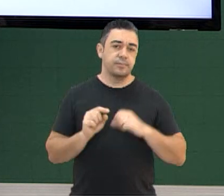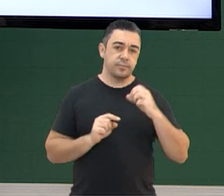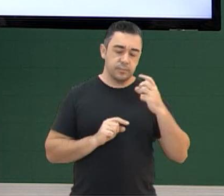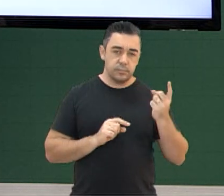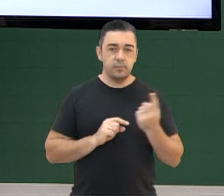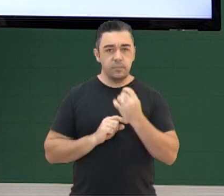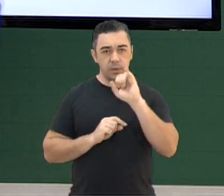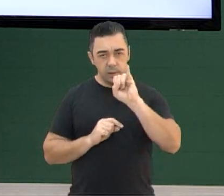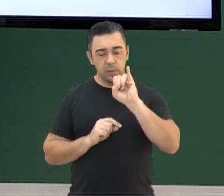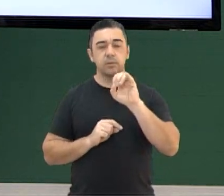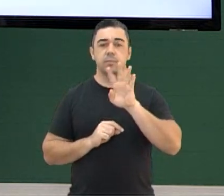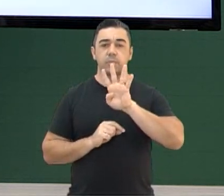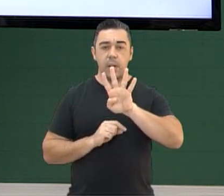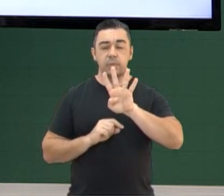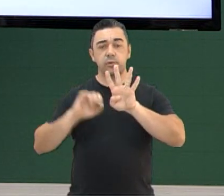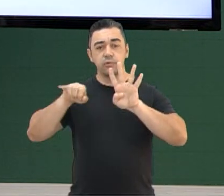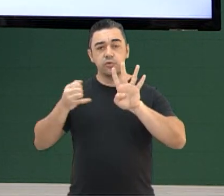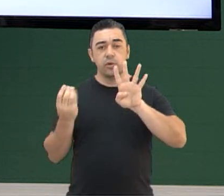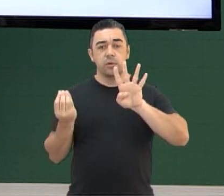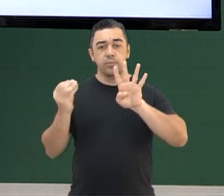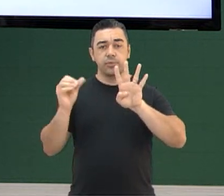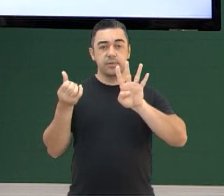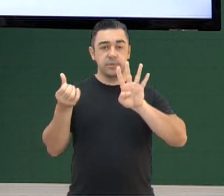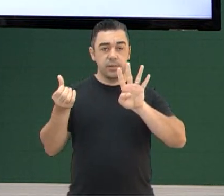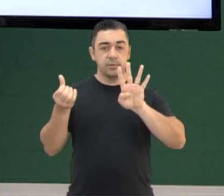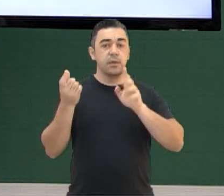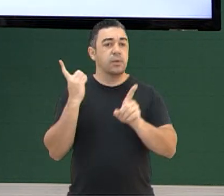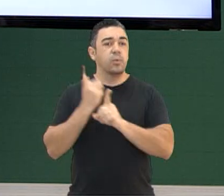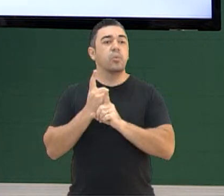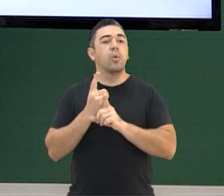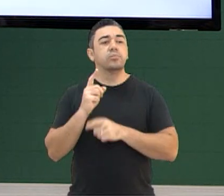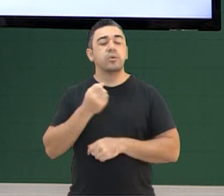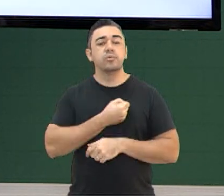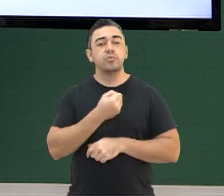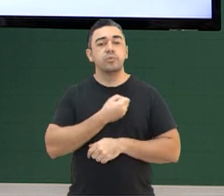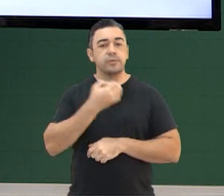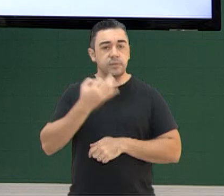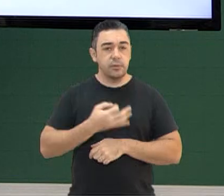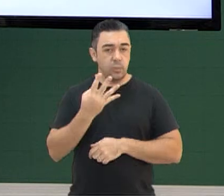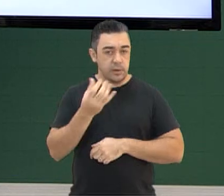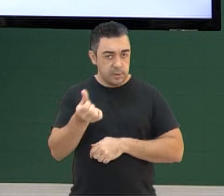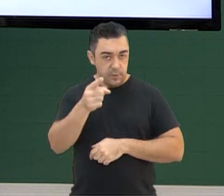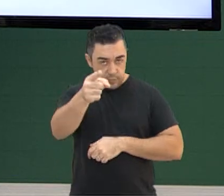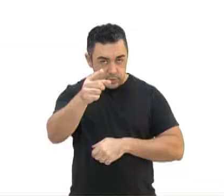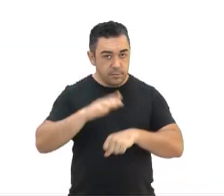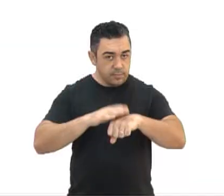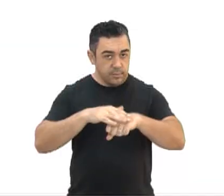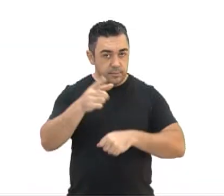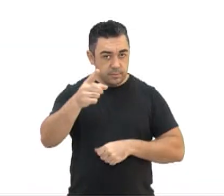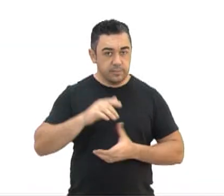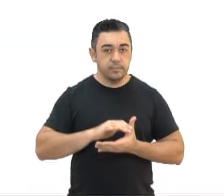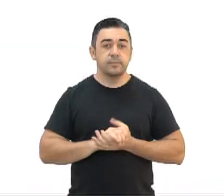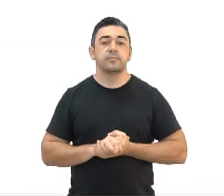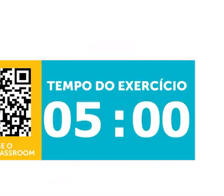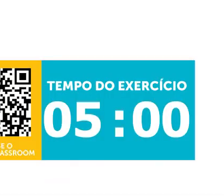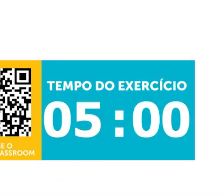4 e no J eu coloco o 6. Assim, eu encontro o elemento 4, 6. Vamos lá, agora é com vocês.